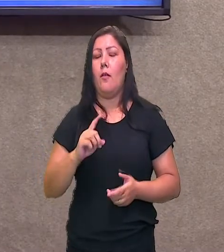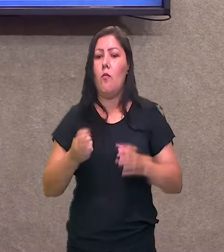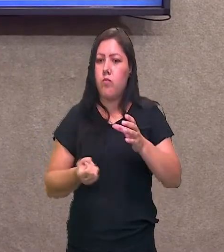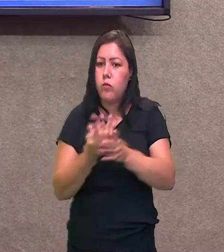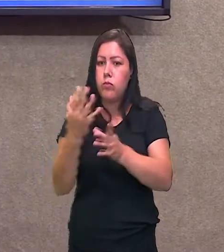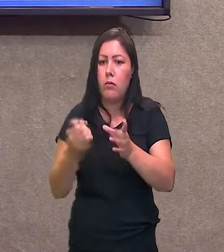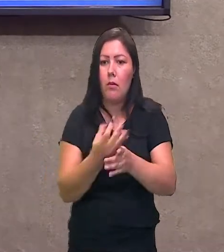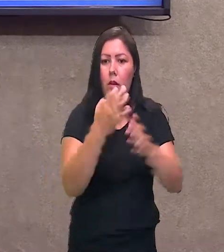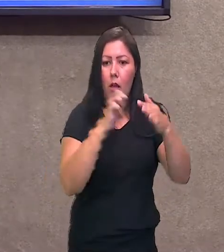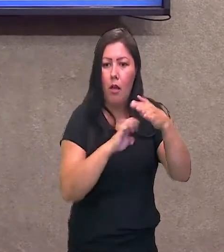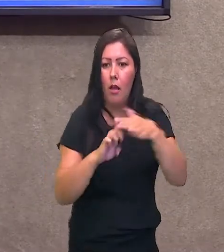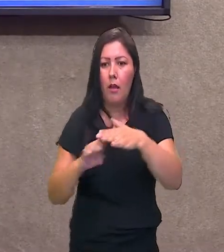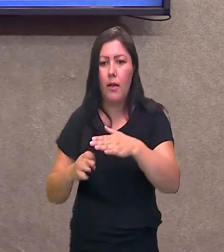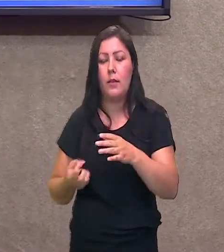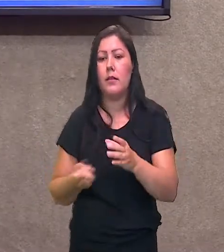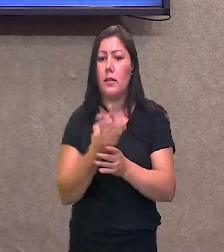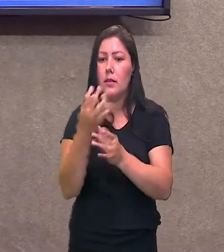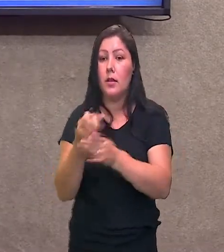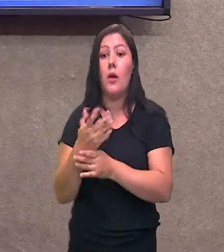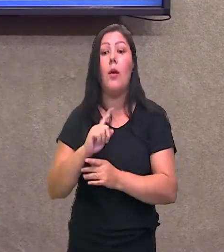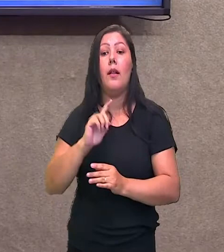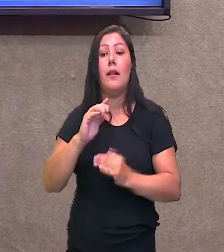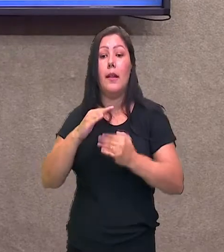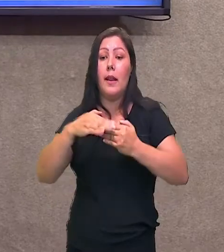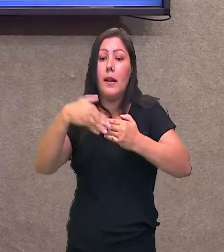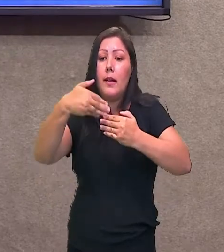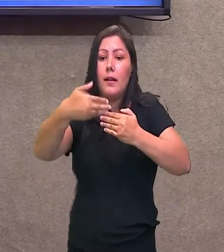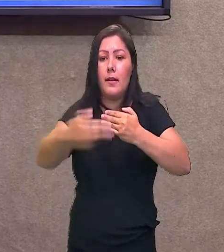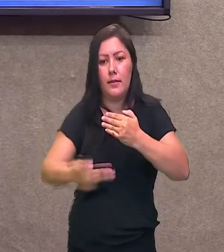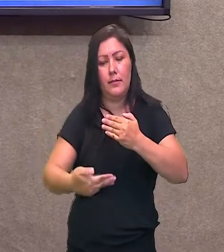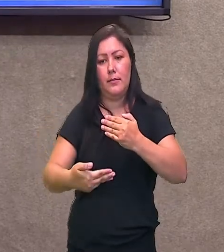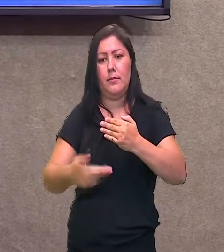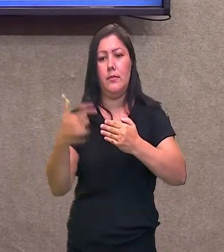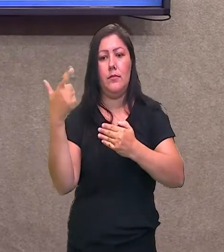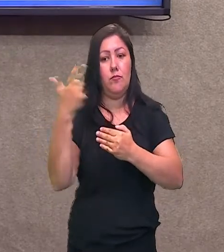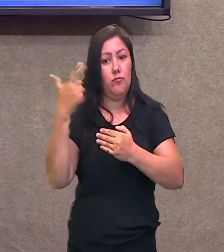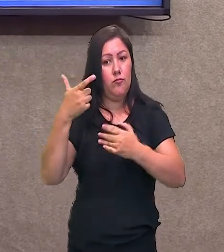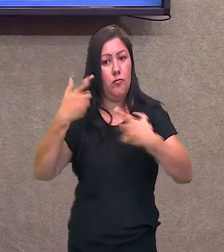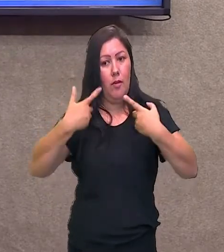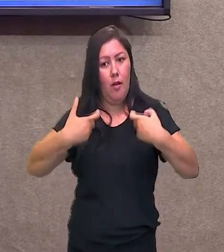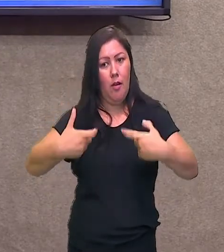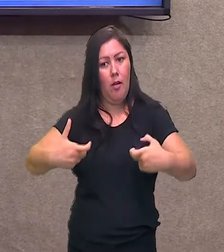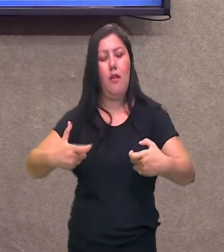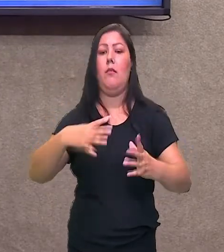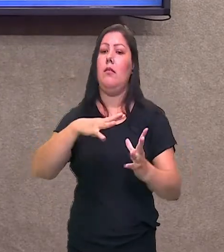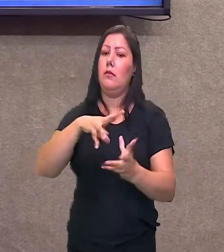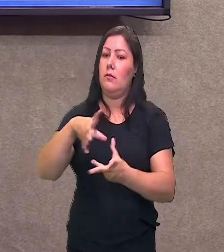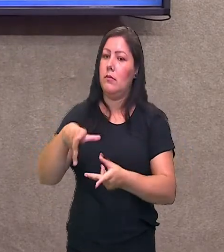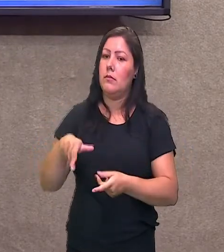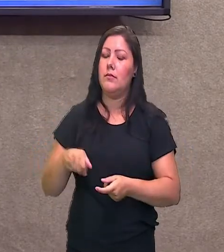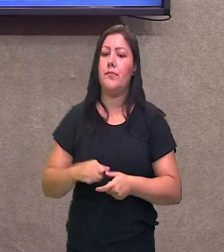Guerra. Então, o primeiro objetivo, manutenção da paz.